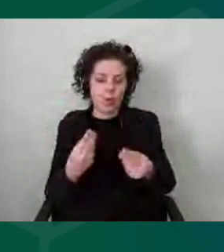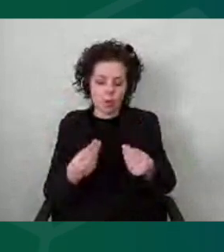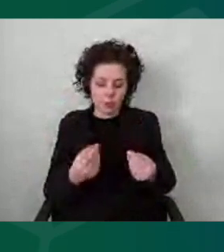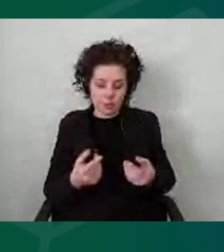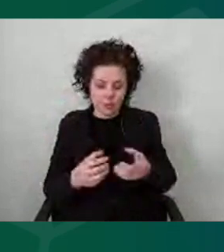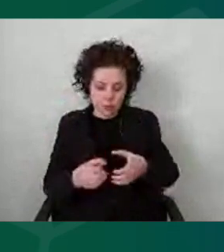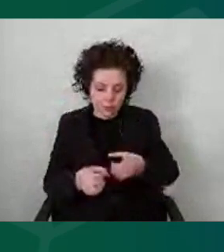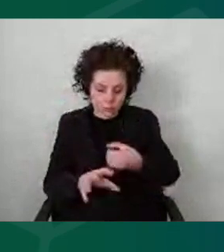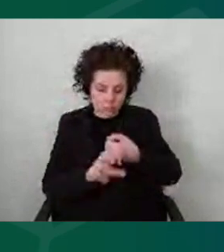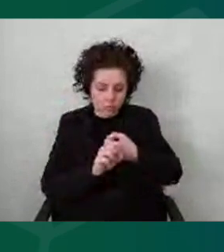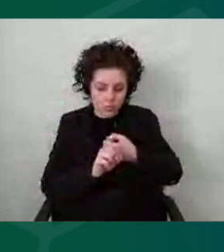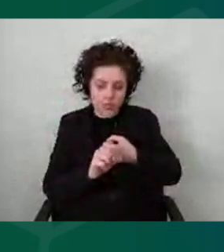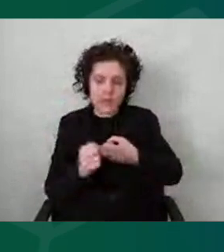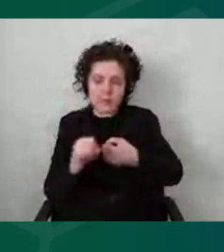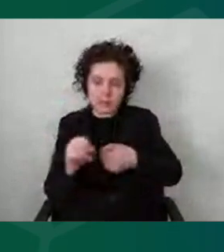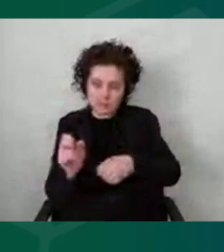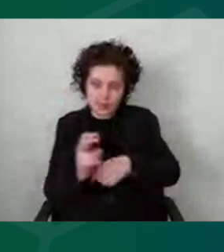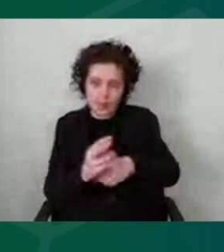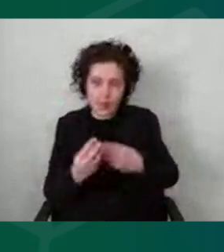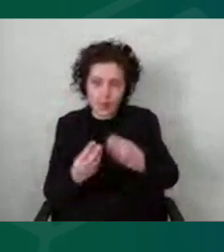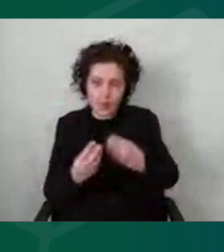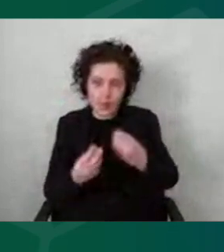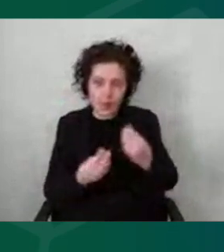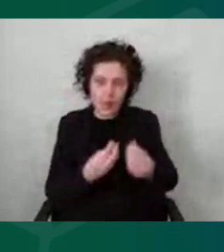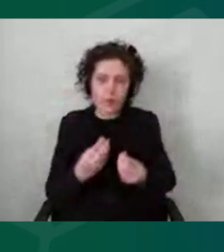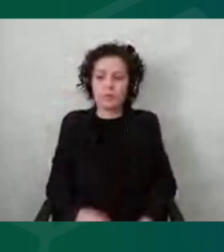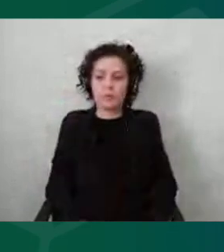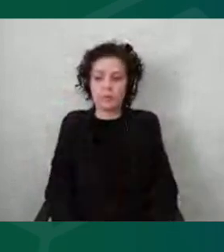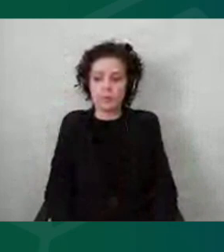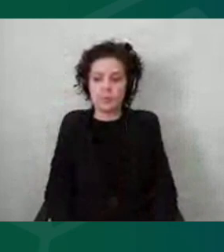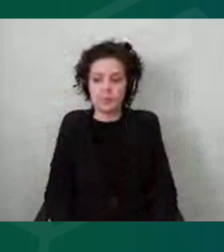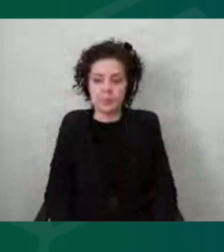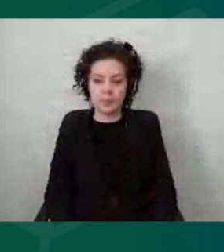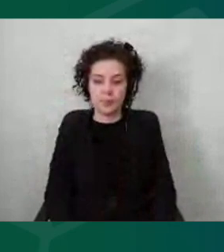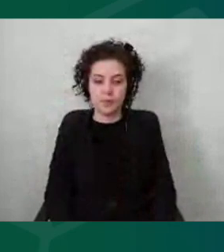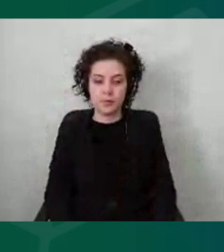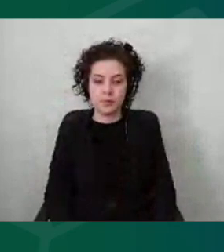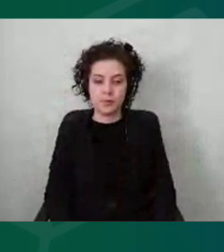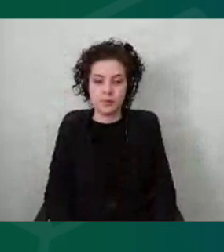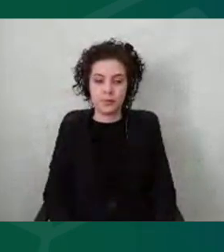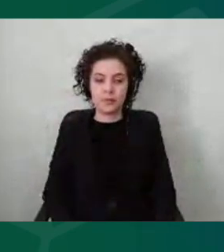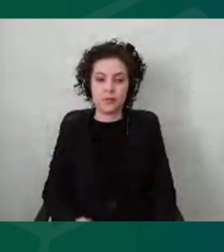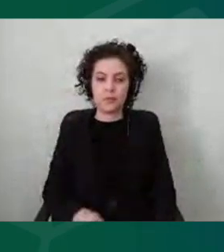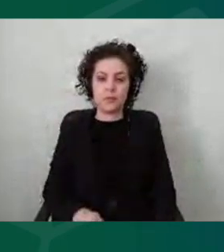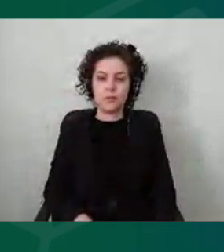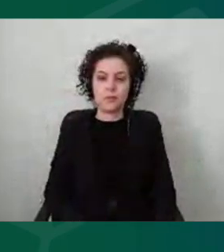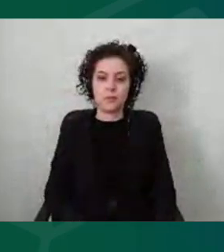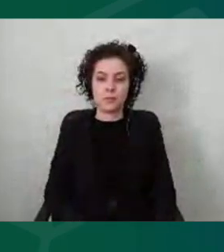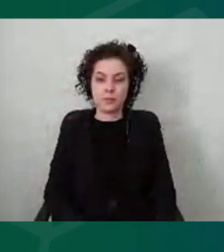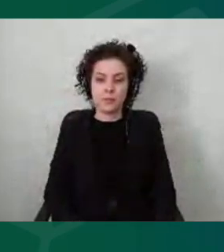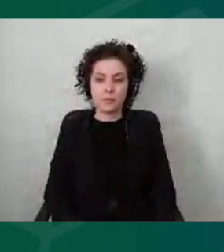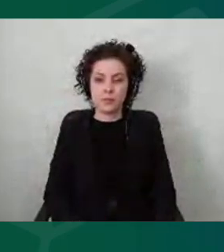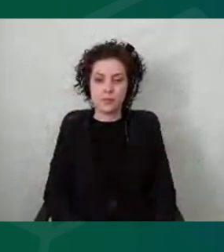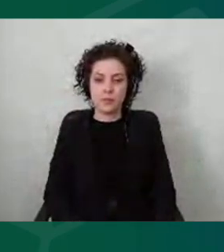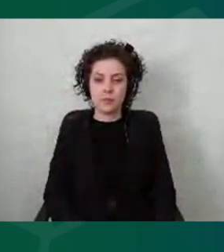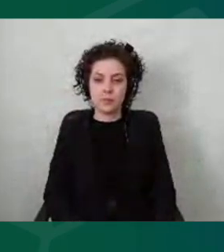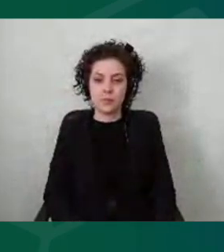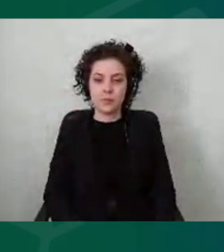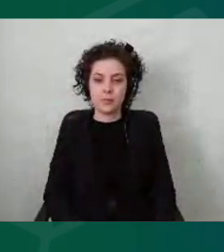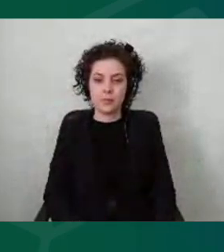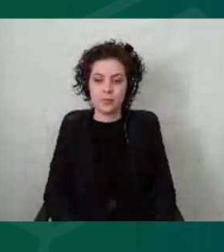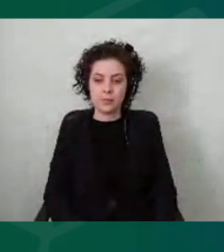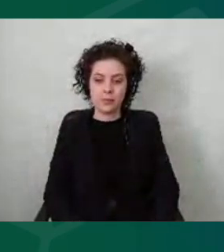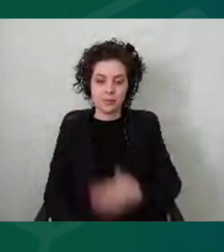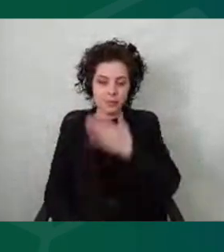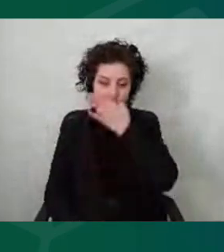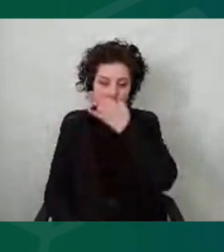uma infecção. Próximo, por favor. Reinaldo, você está me ouvindo? Estou ouvindo, um minuto. Já está?